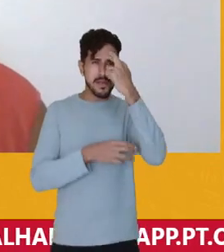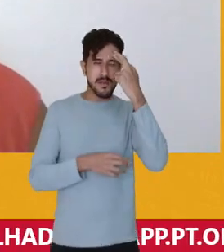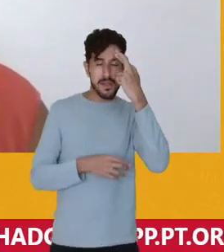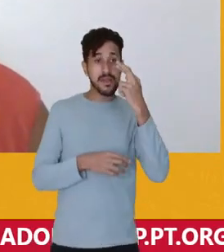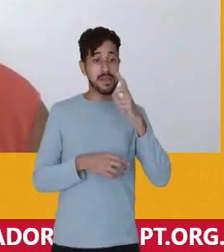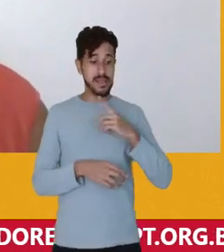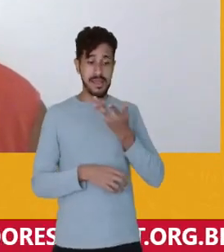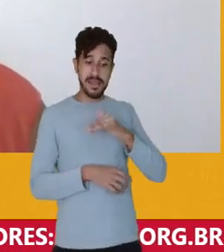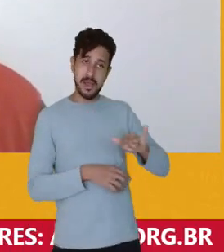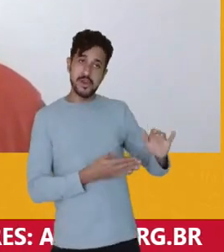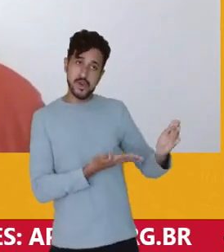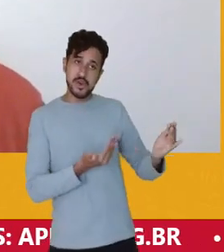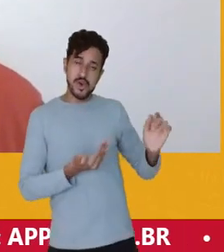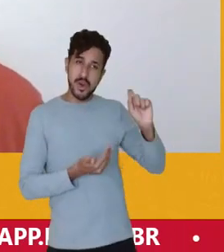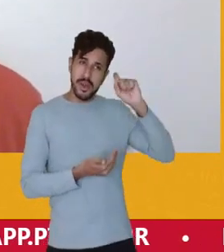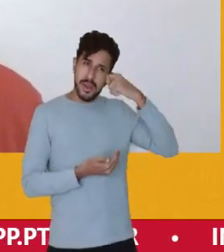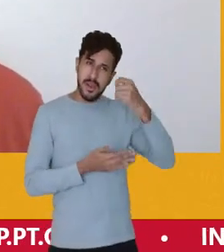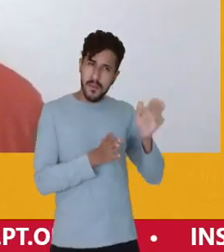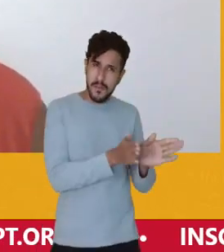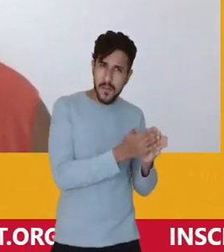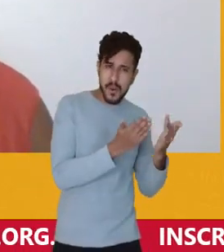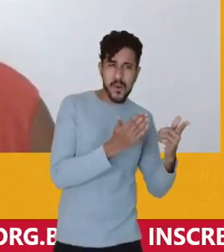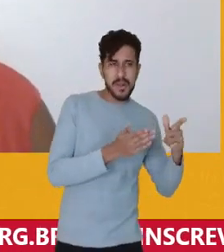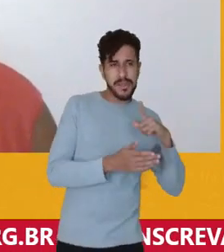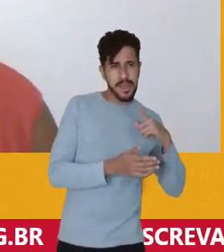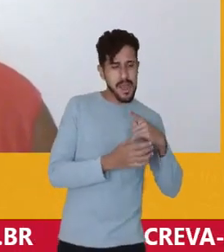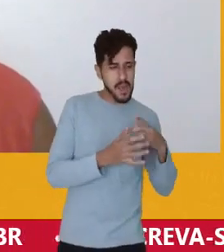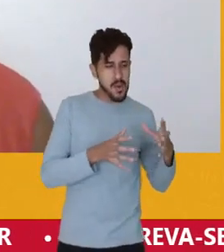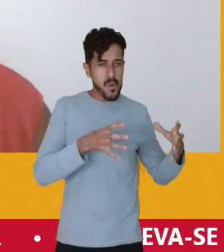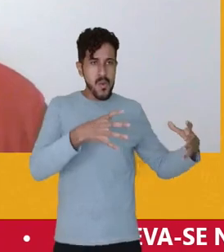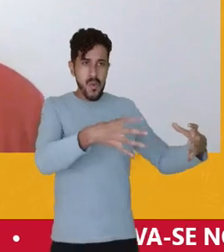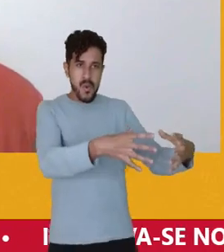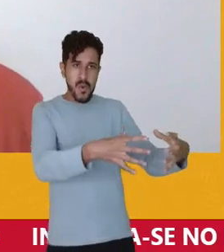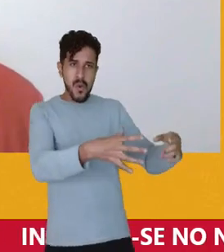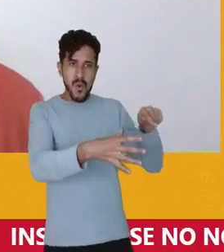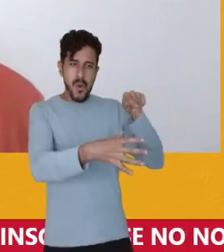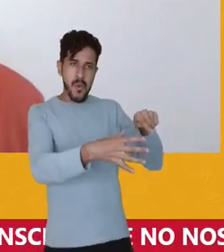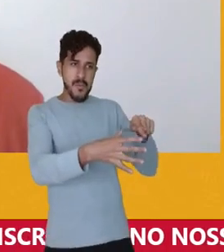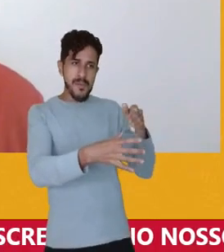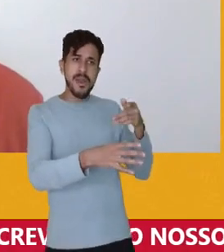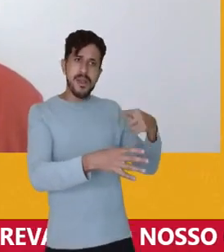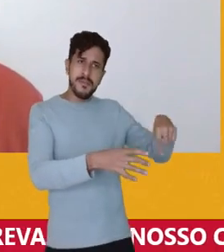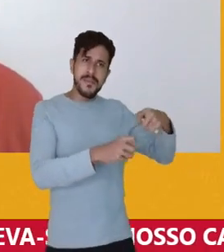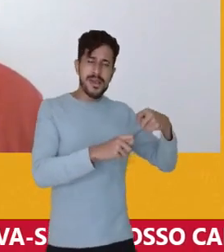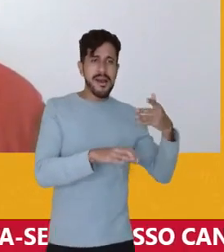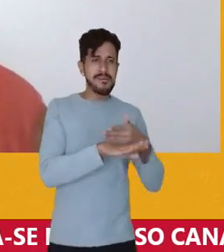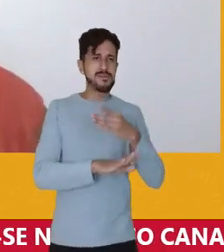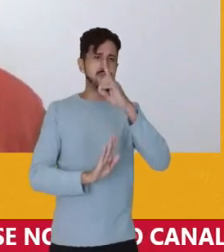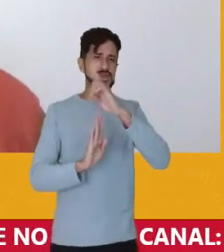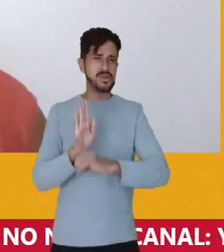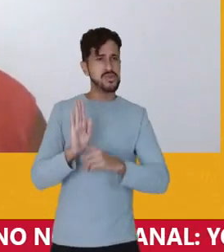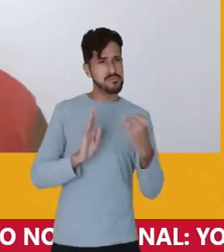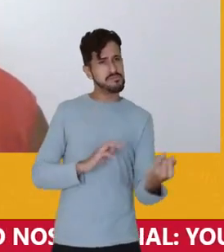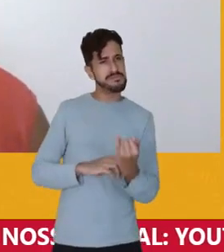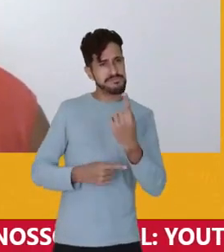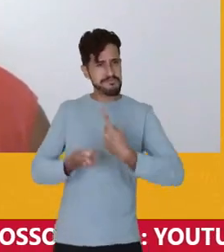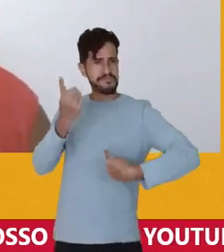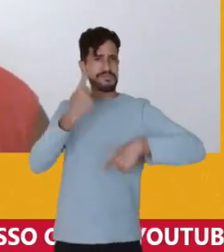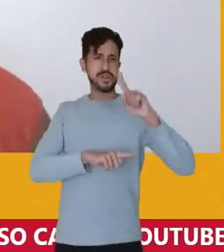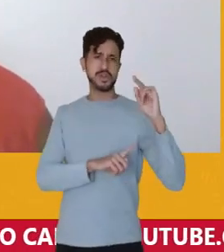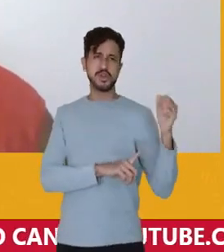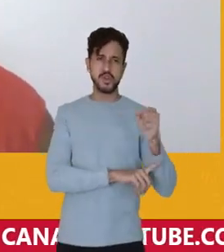as crianças negras e pobres como plataforma de e para o direito é fundamental e muda a história